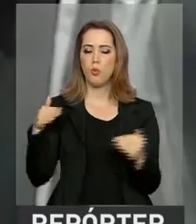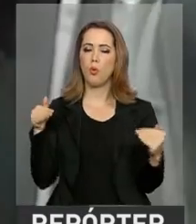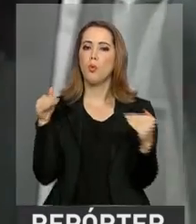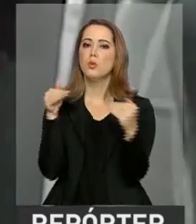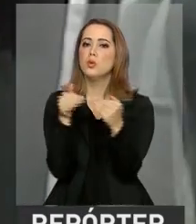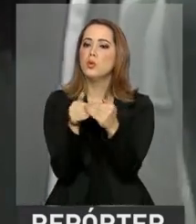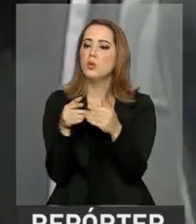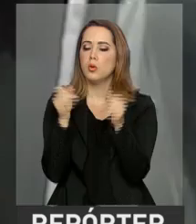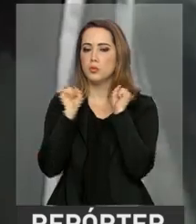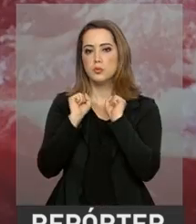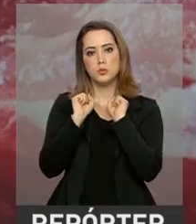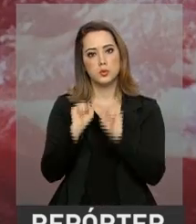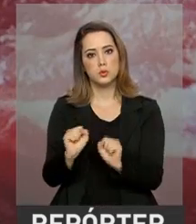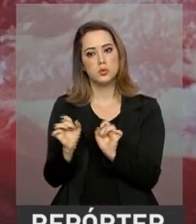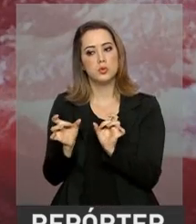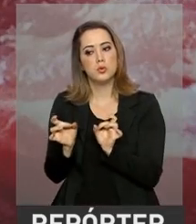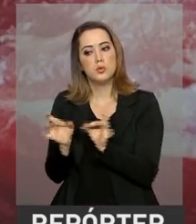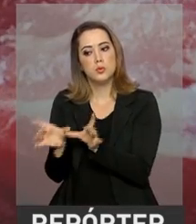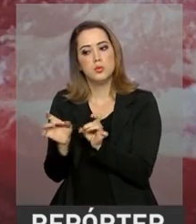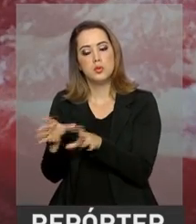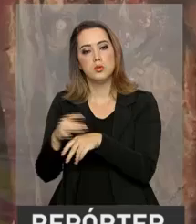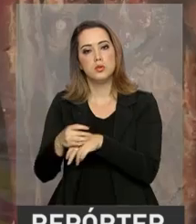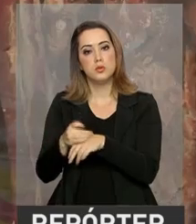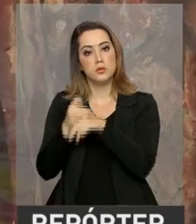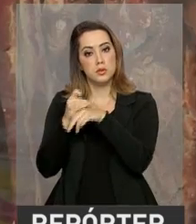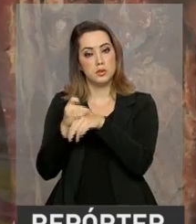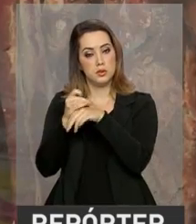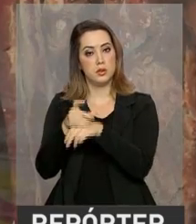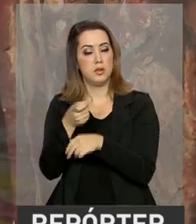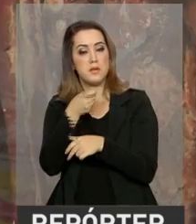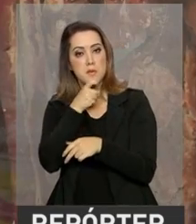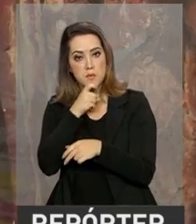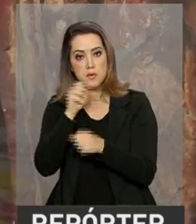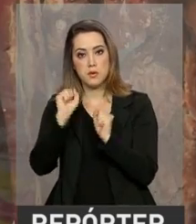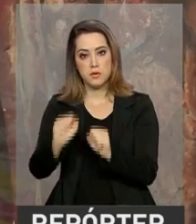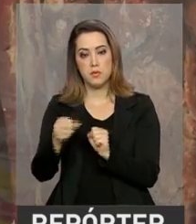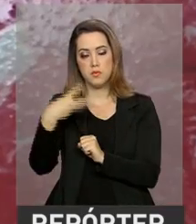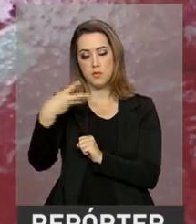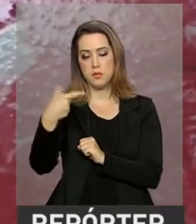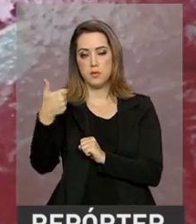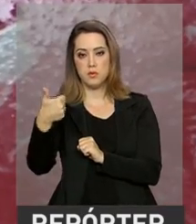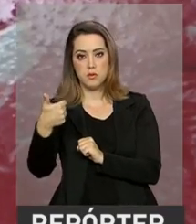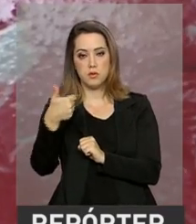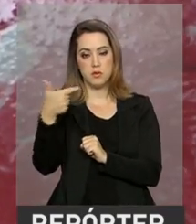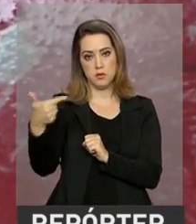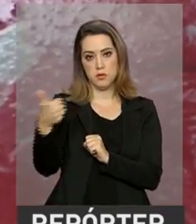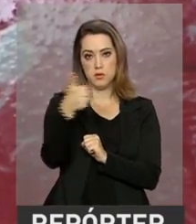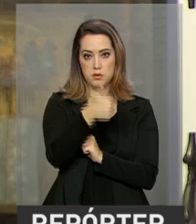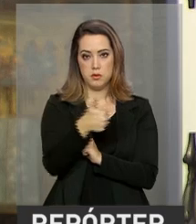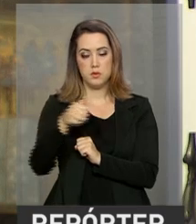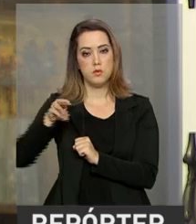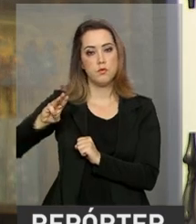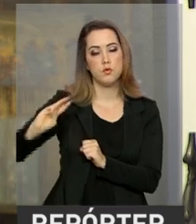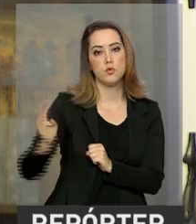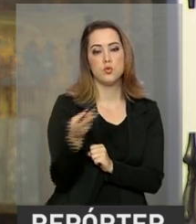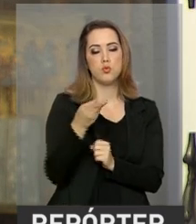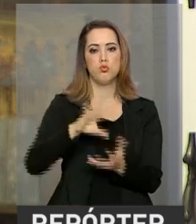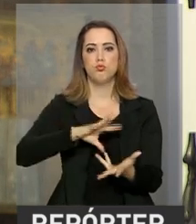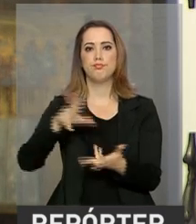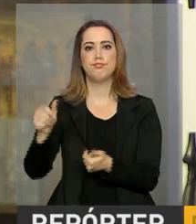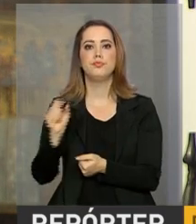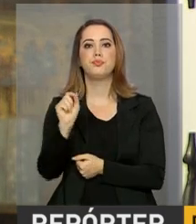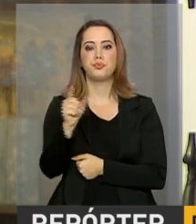abrir para a carne bovina processada brasileira um mercado com mais de 320 milhões de habitantes. Esta é a